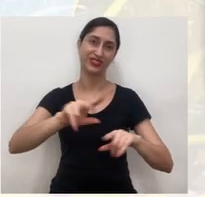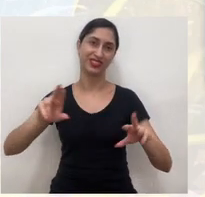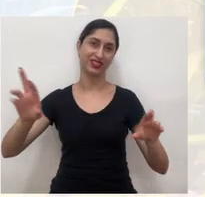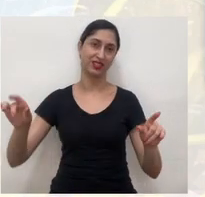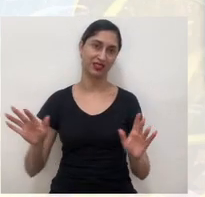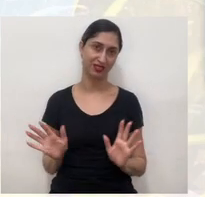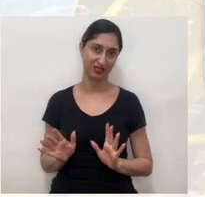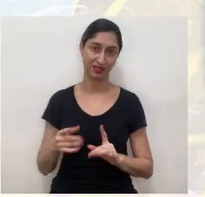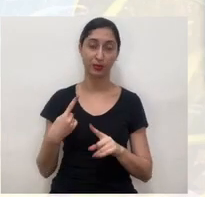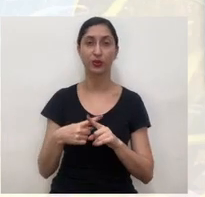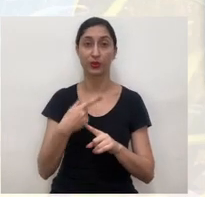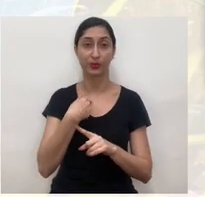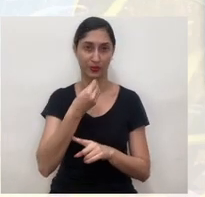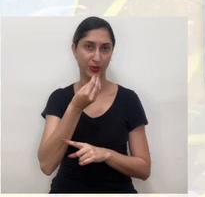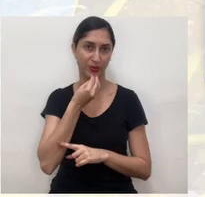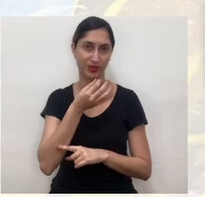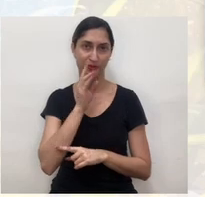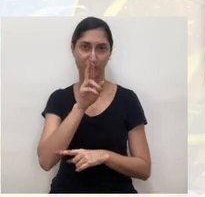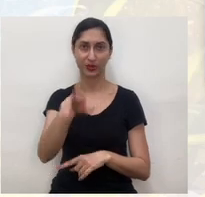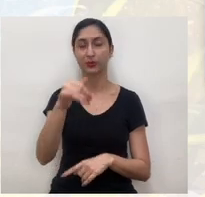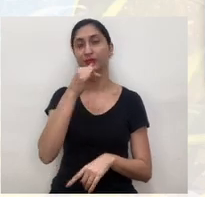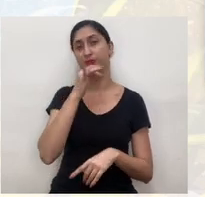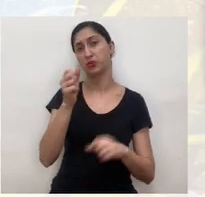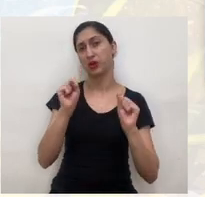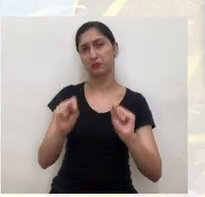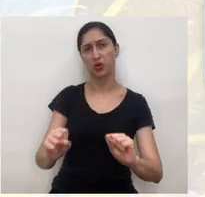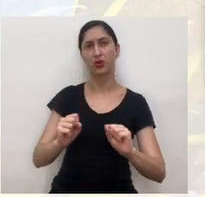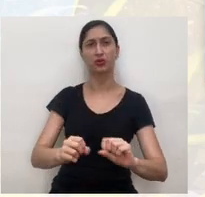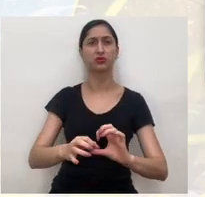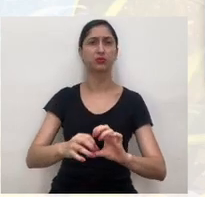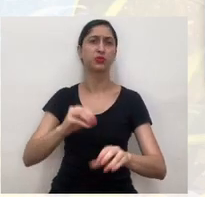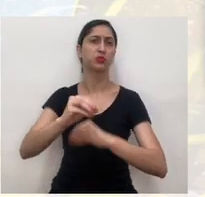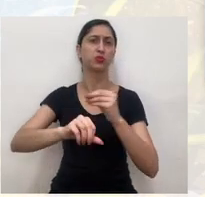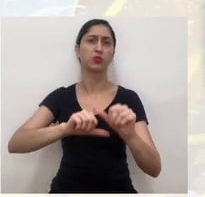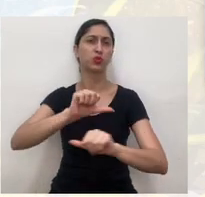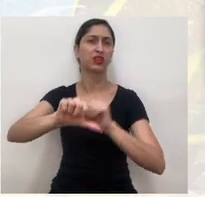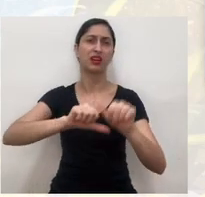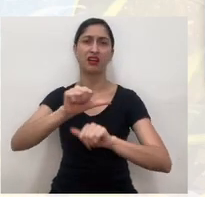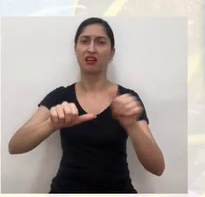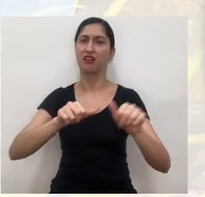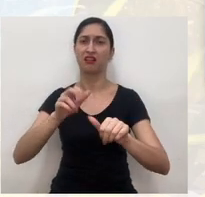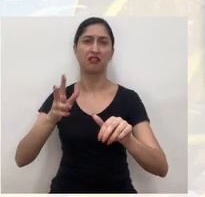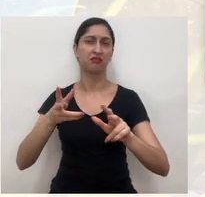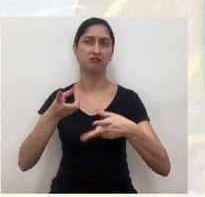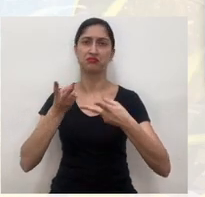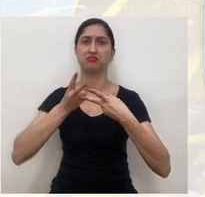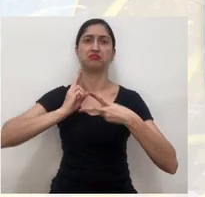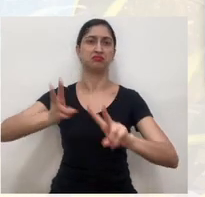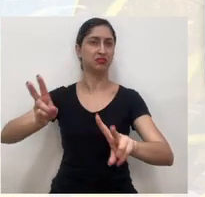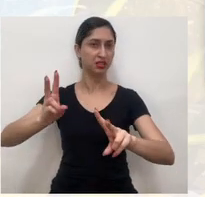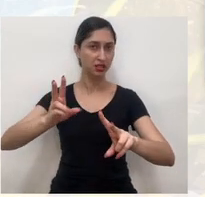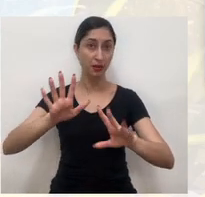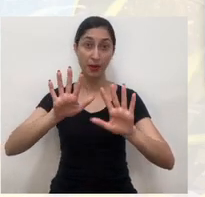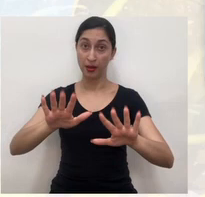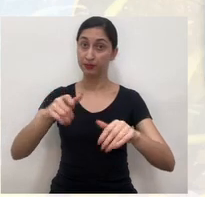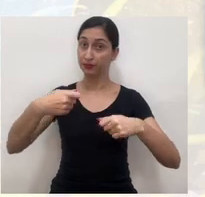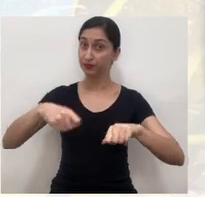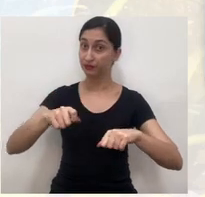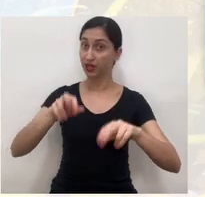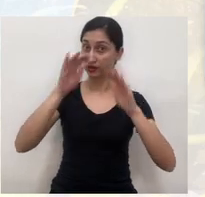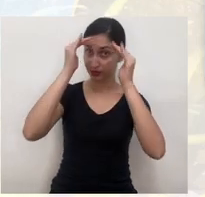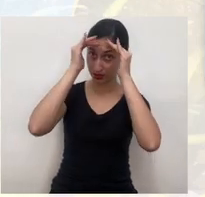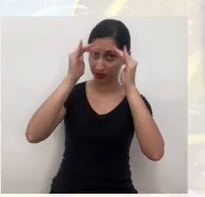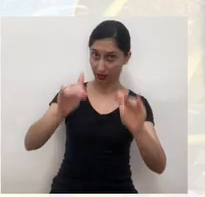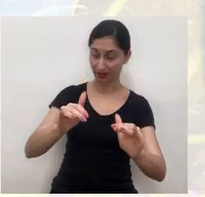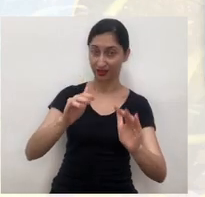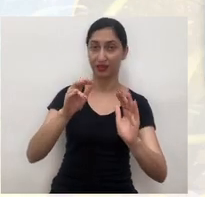responder assim: você pode modificar o que quiser desde que mantenha o espírito da composição. Mas isso é